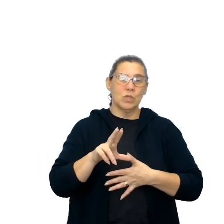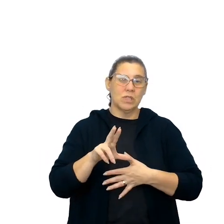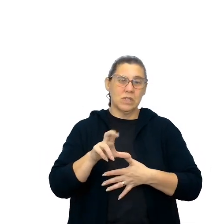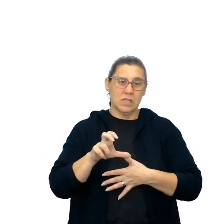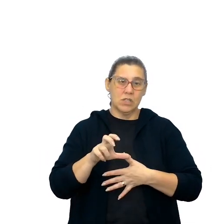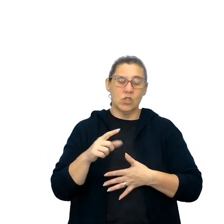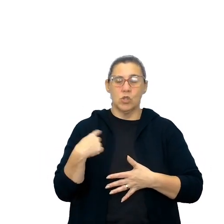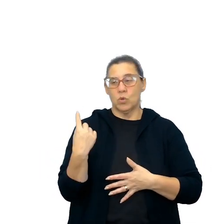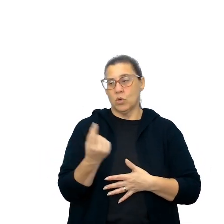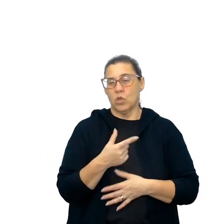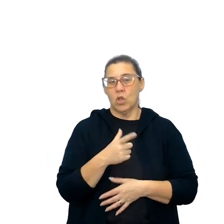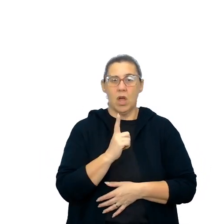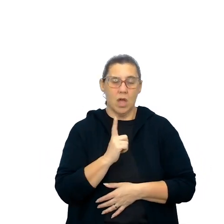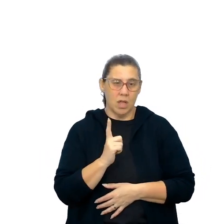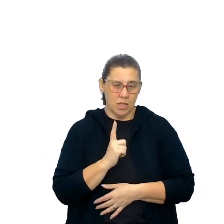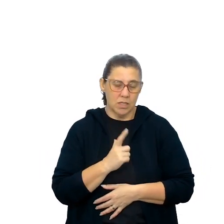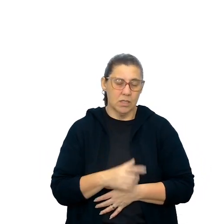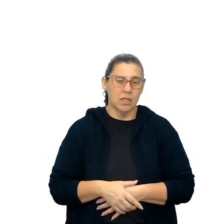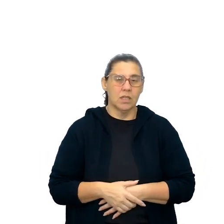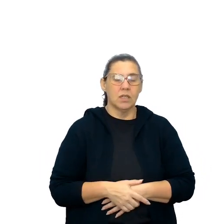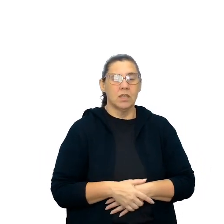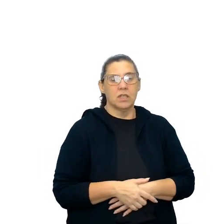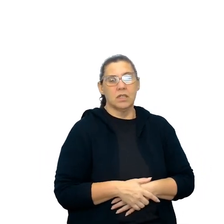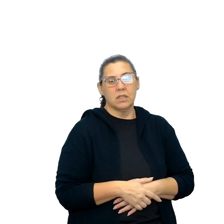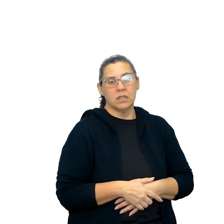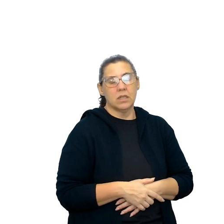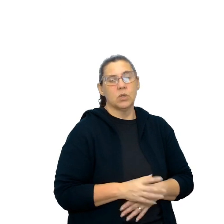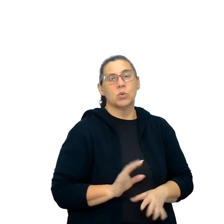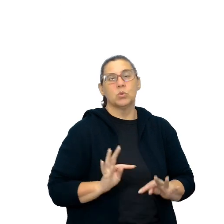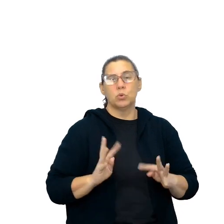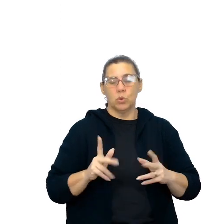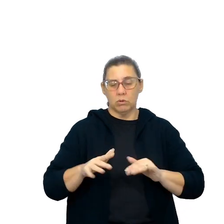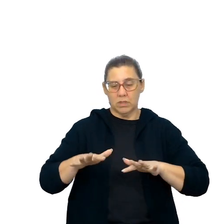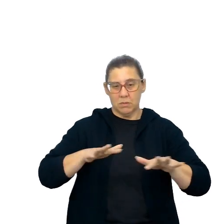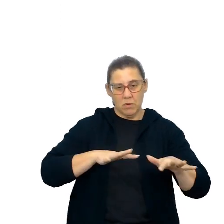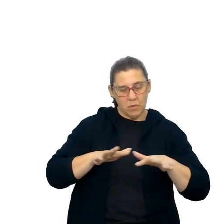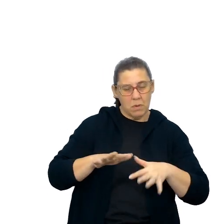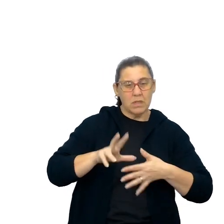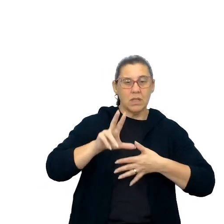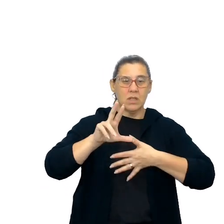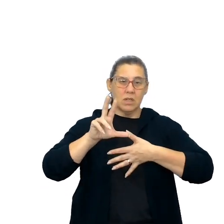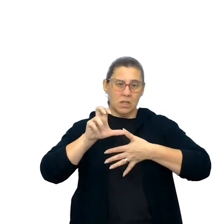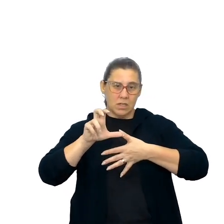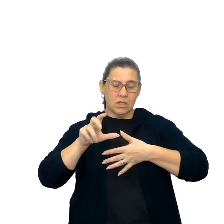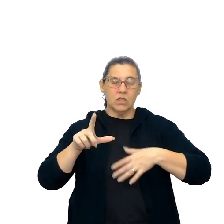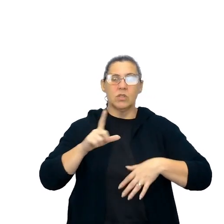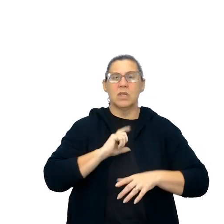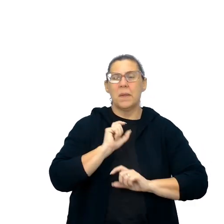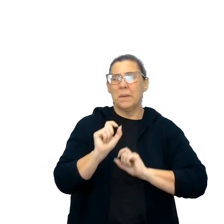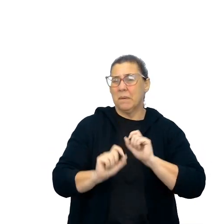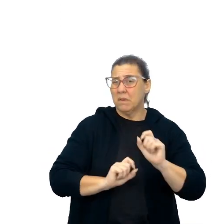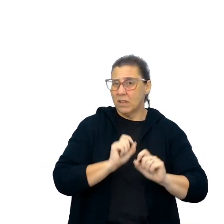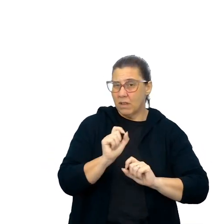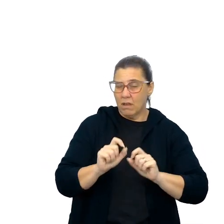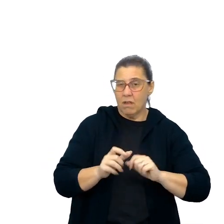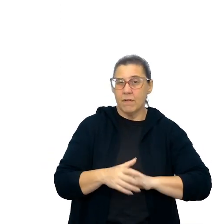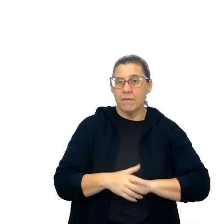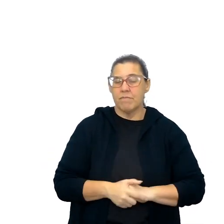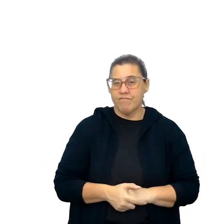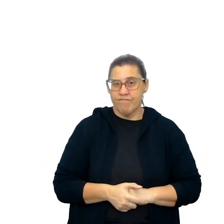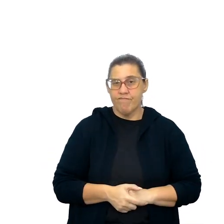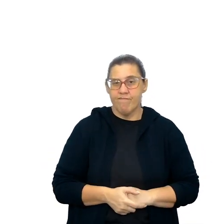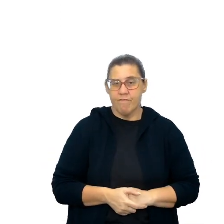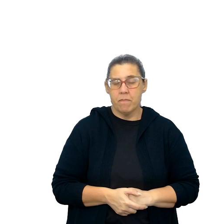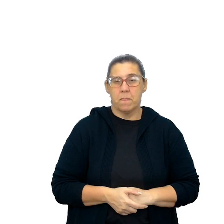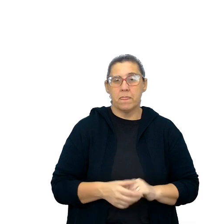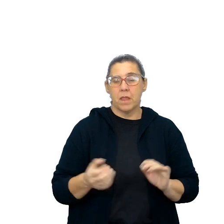nós temos. Bom, toda essa movimentação e sentido, ela gera o quê? Ela registra o quê? Ela